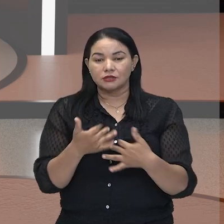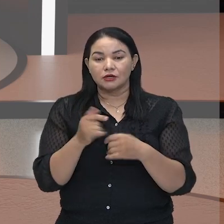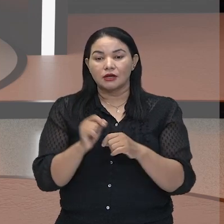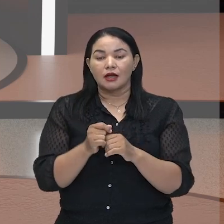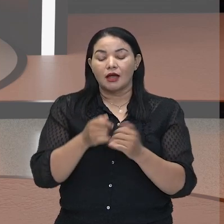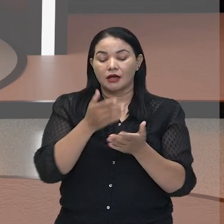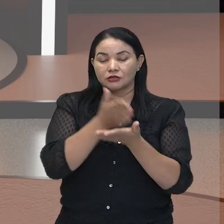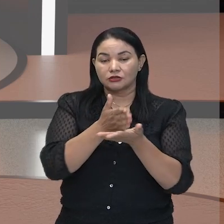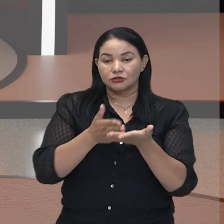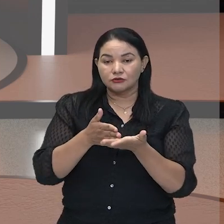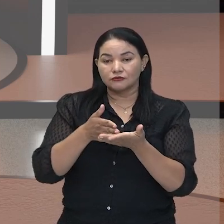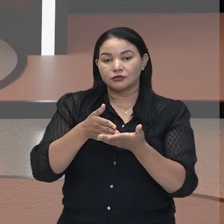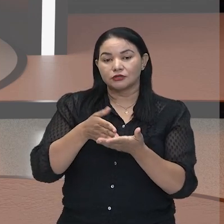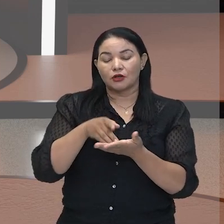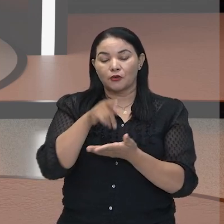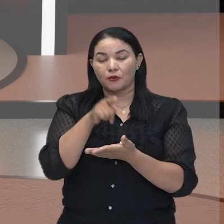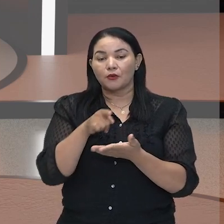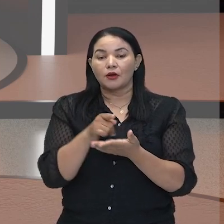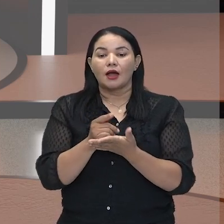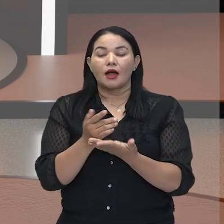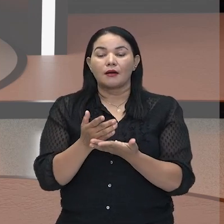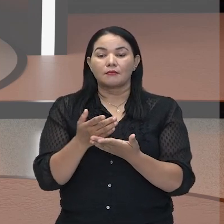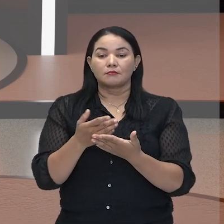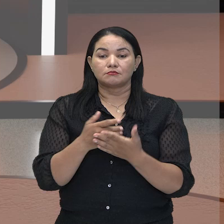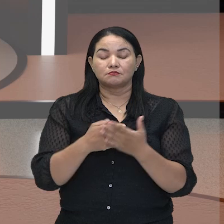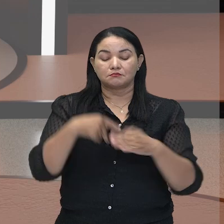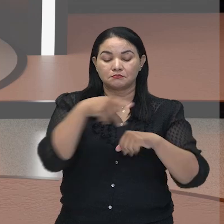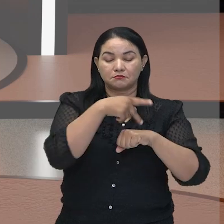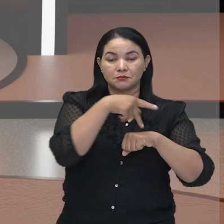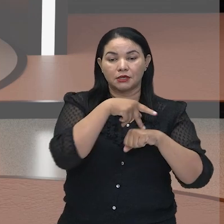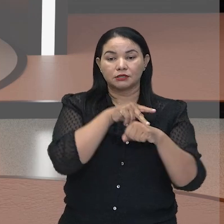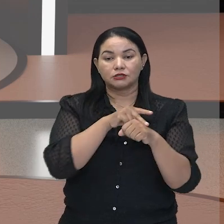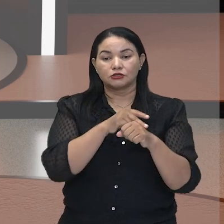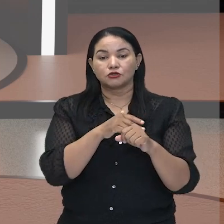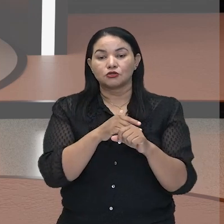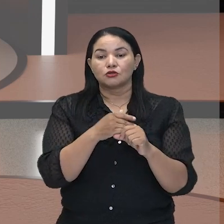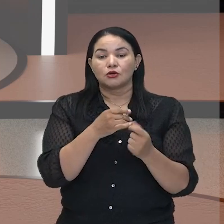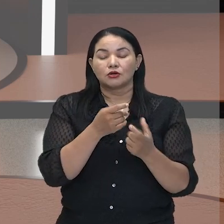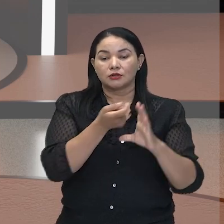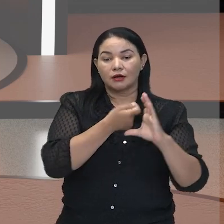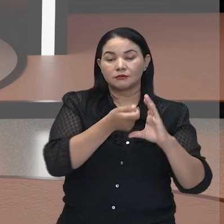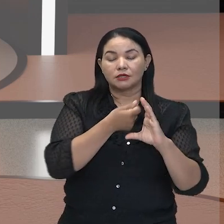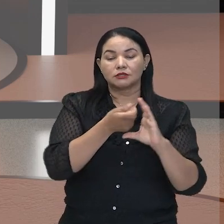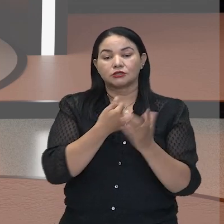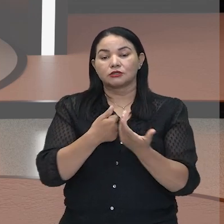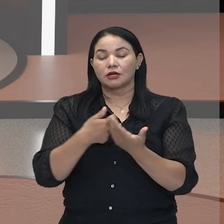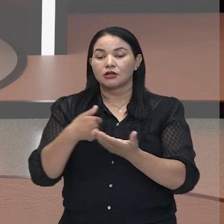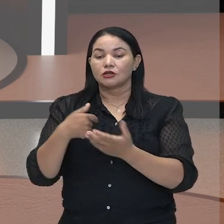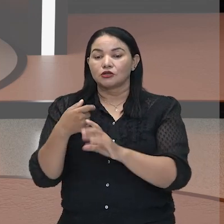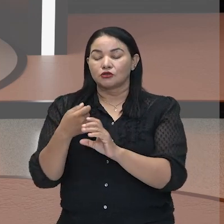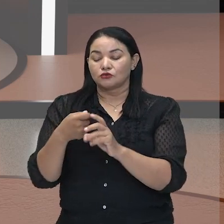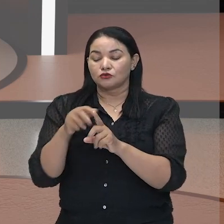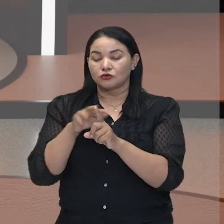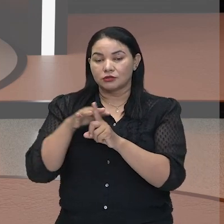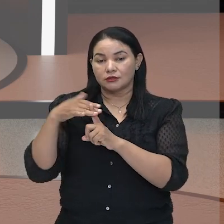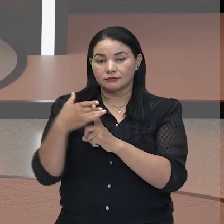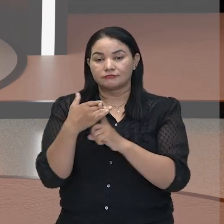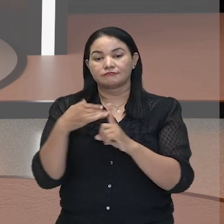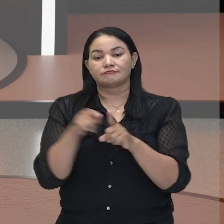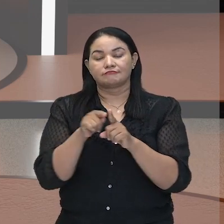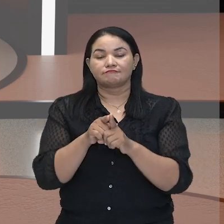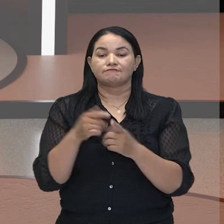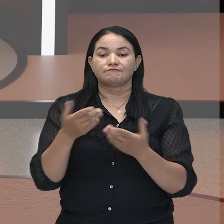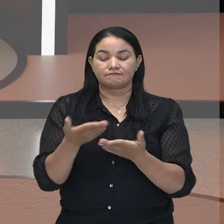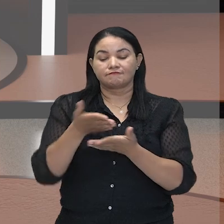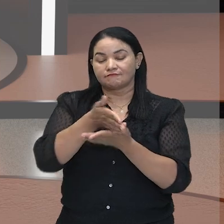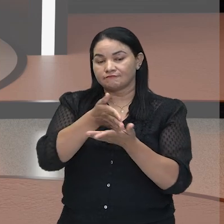a divisão que se tinha entre países socialistas e países capitalistas europeus. E então essa era uma linha